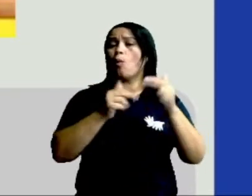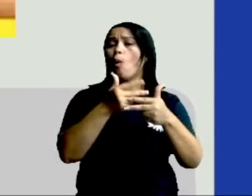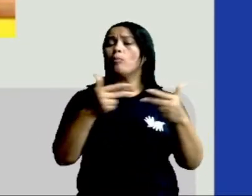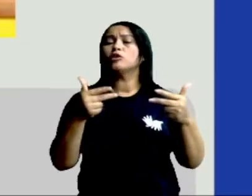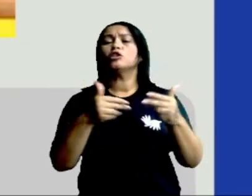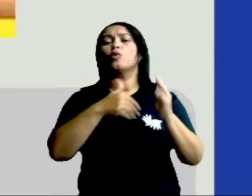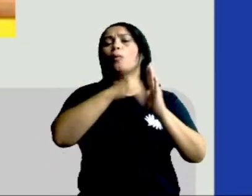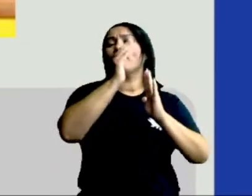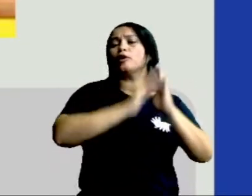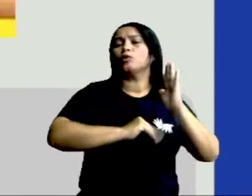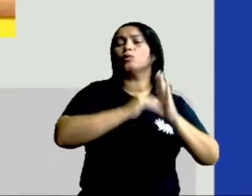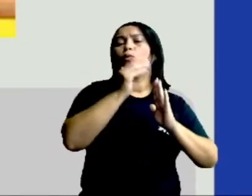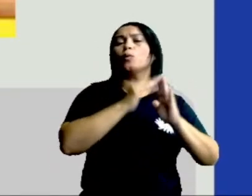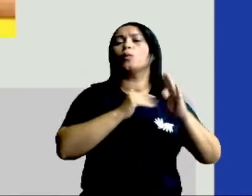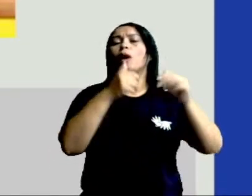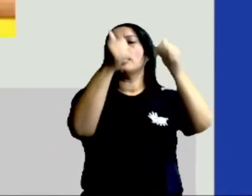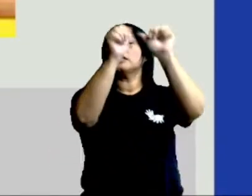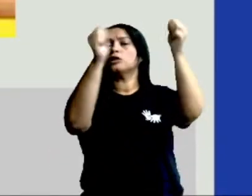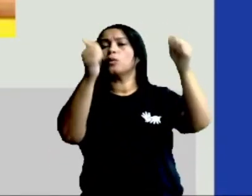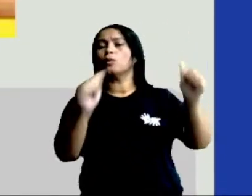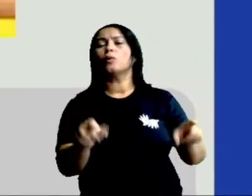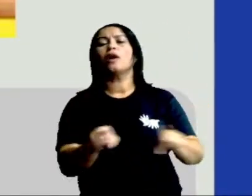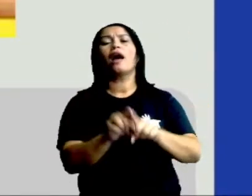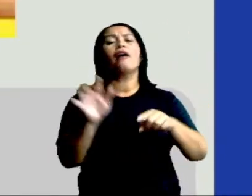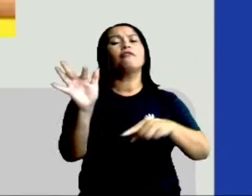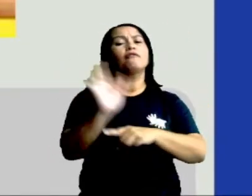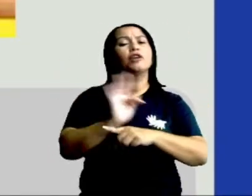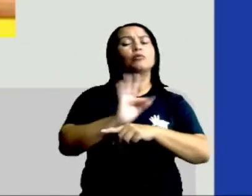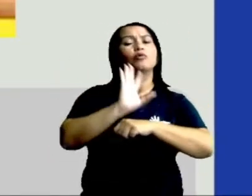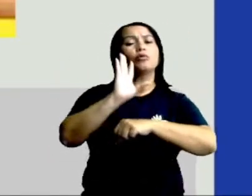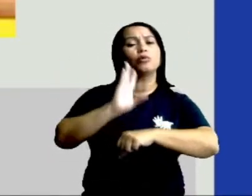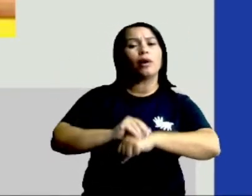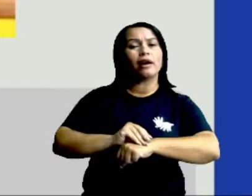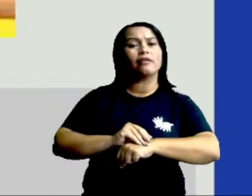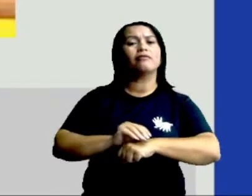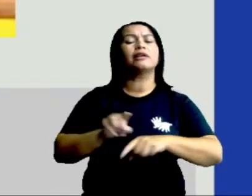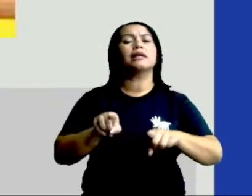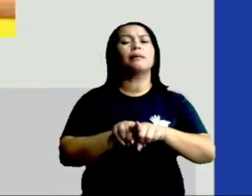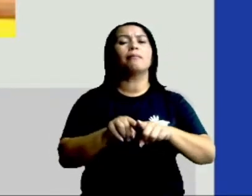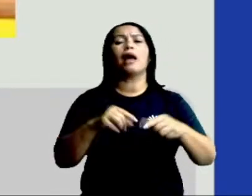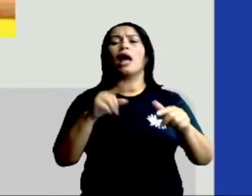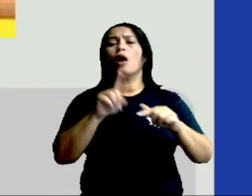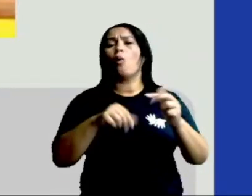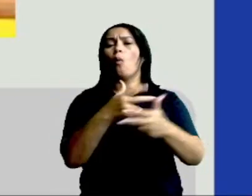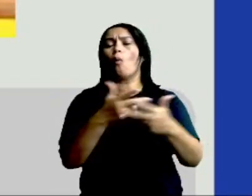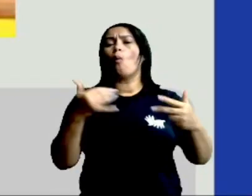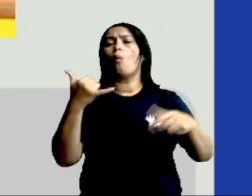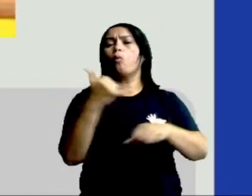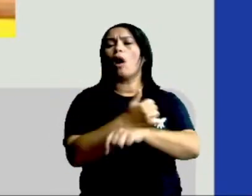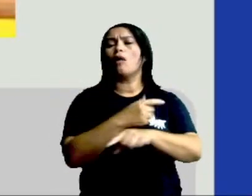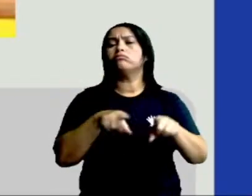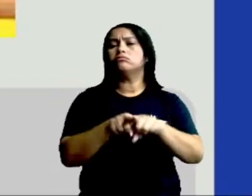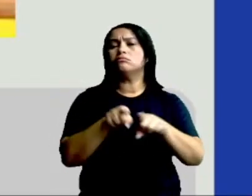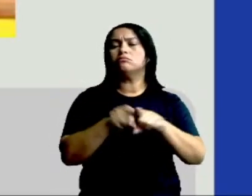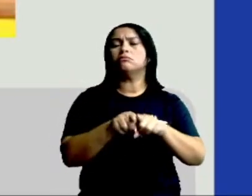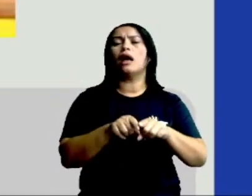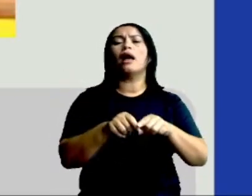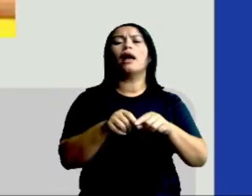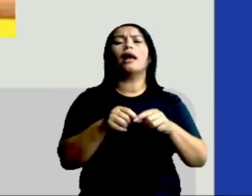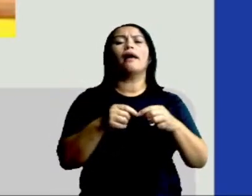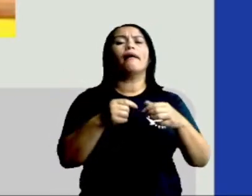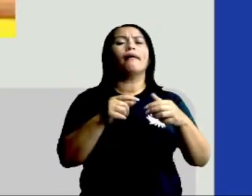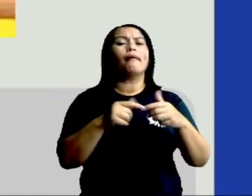como pinturas, esculturas, filmes, fotografias, ferramentas, roupas, máquinas,